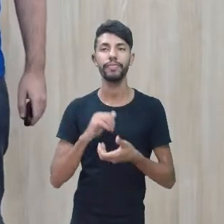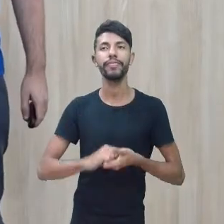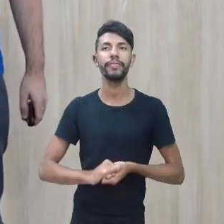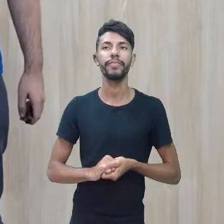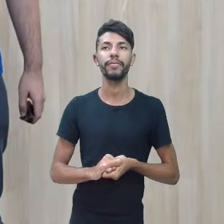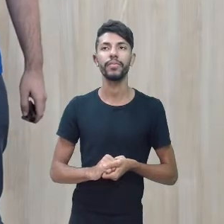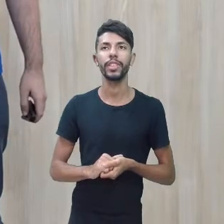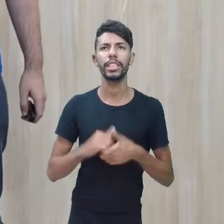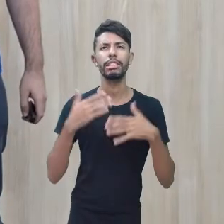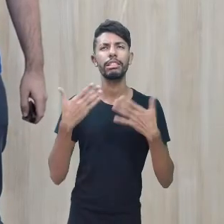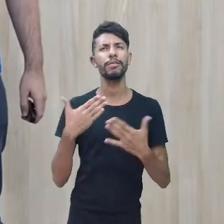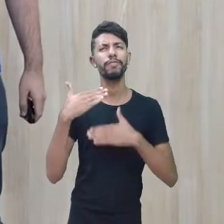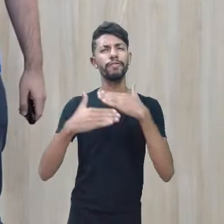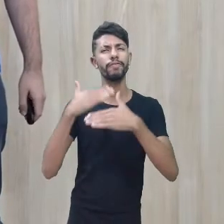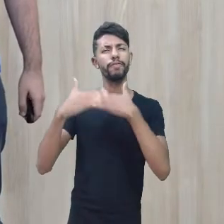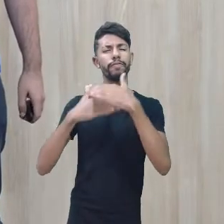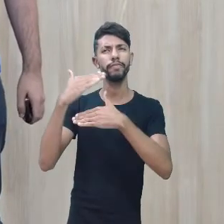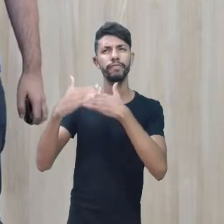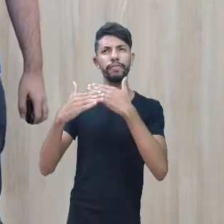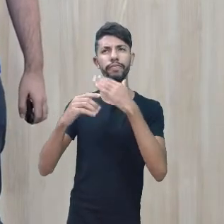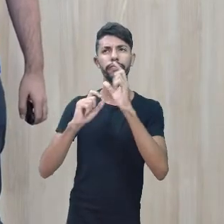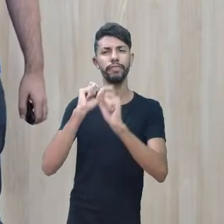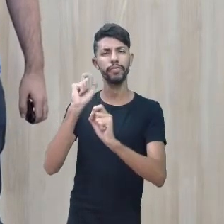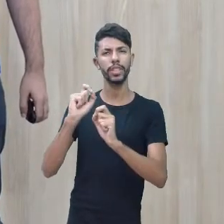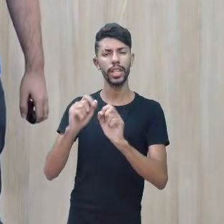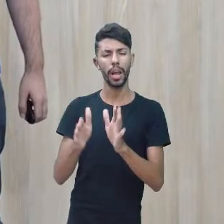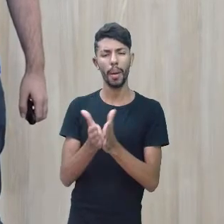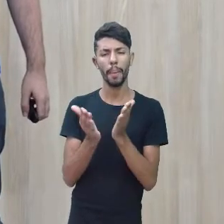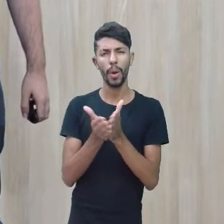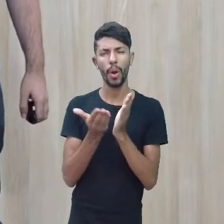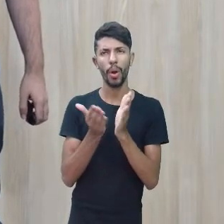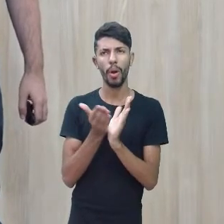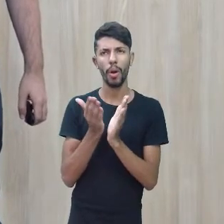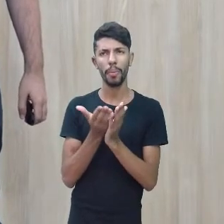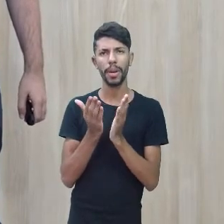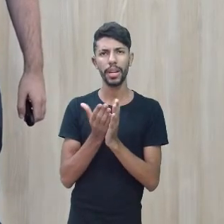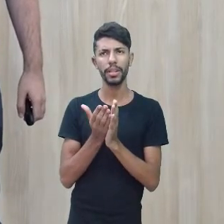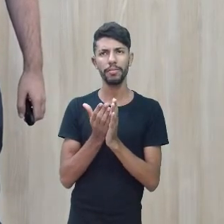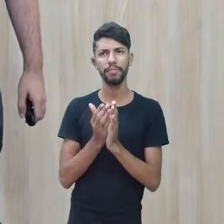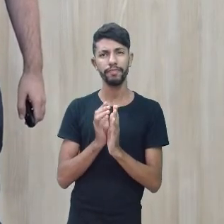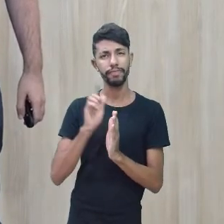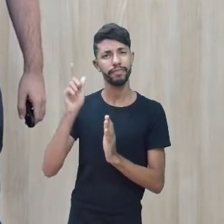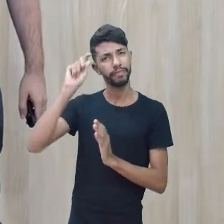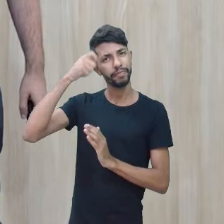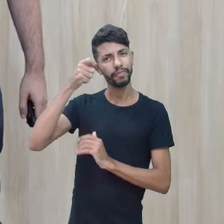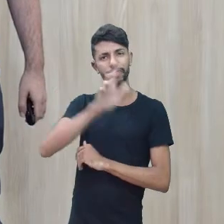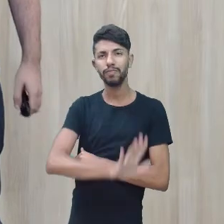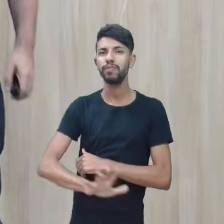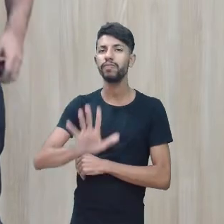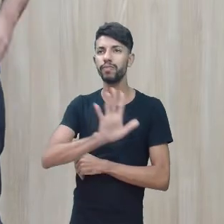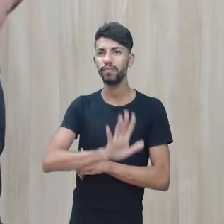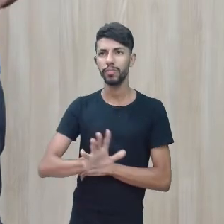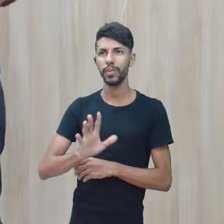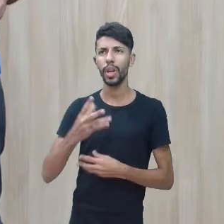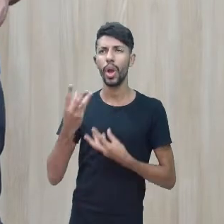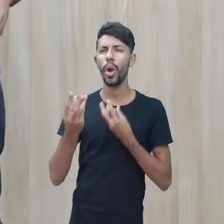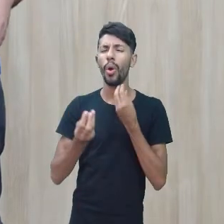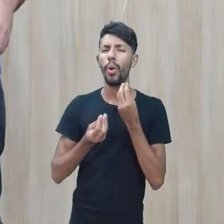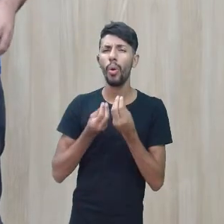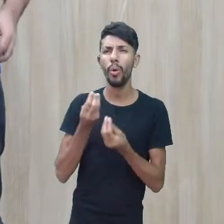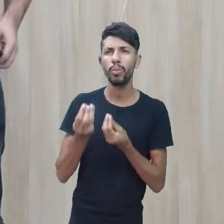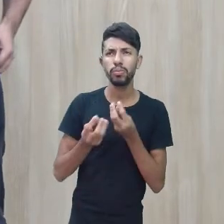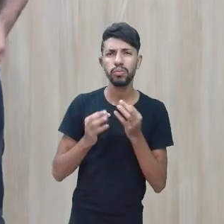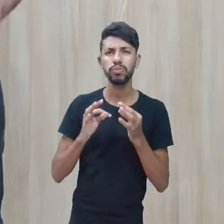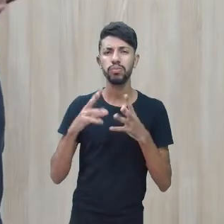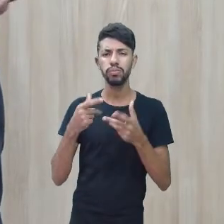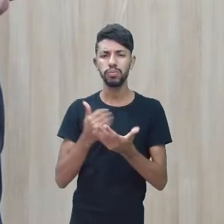O processo de pobreza no continente africano. Onde tudo vai começar,